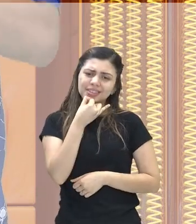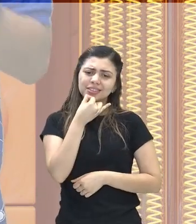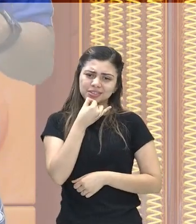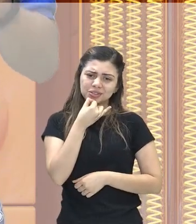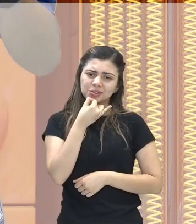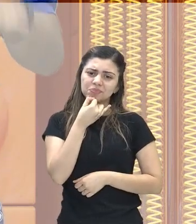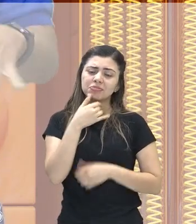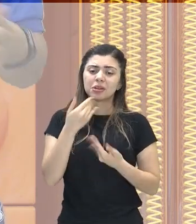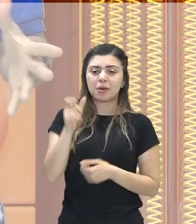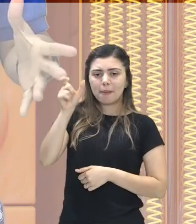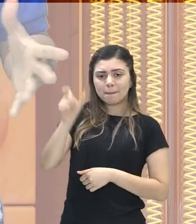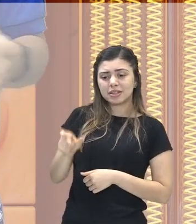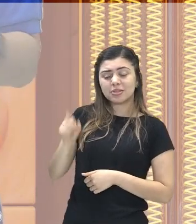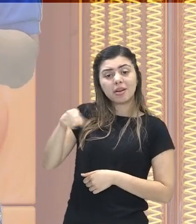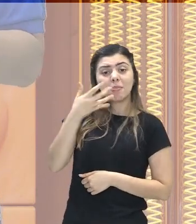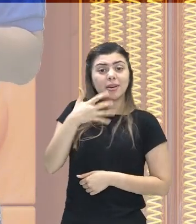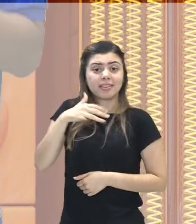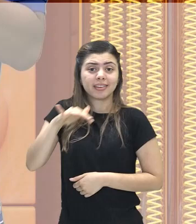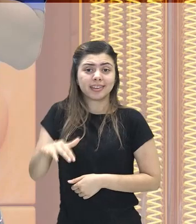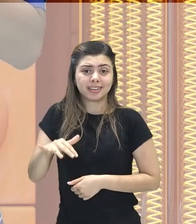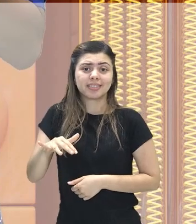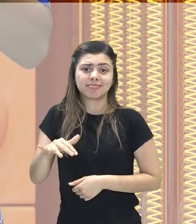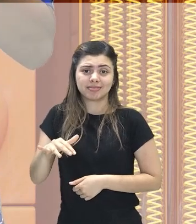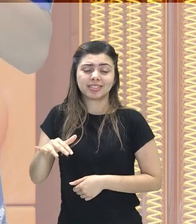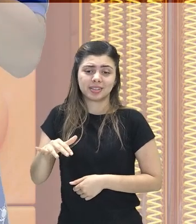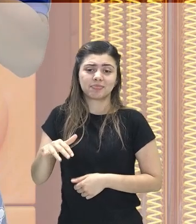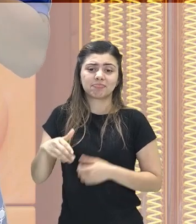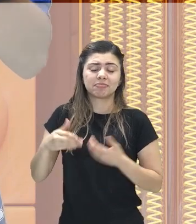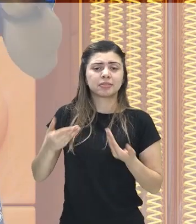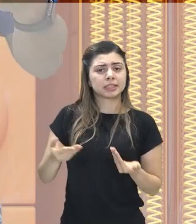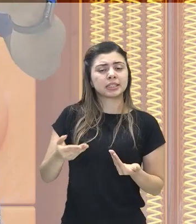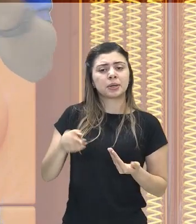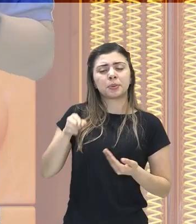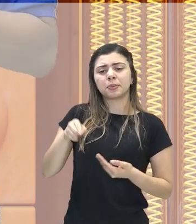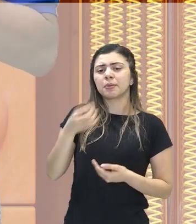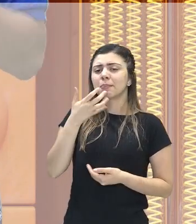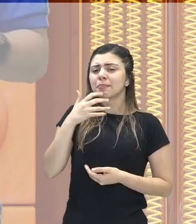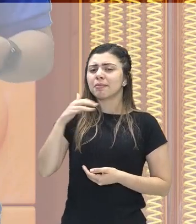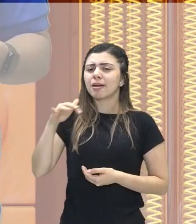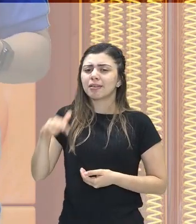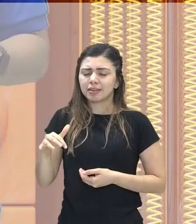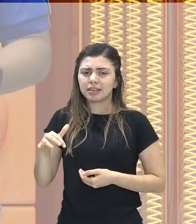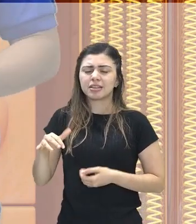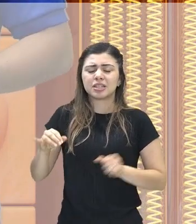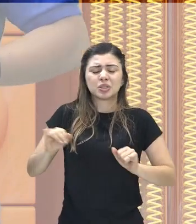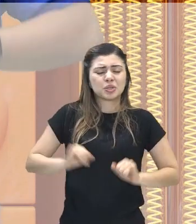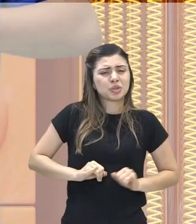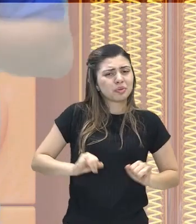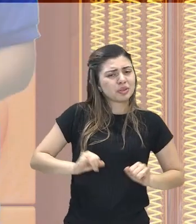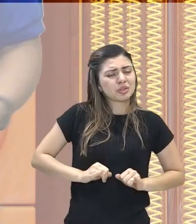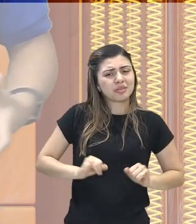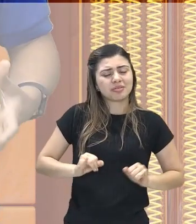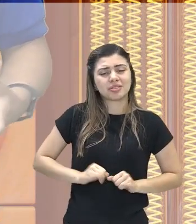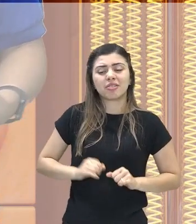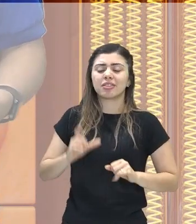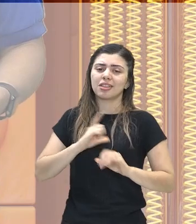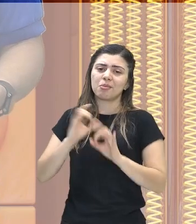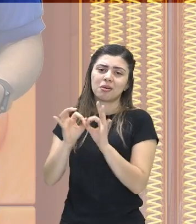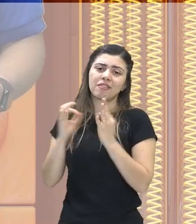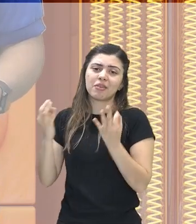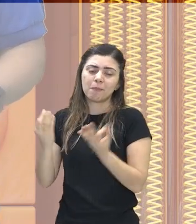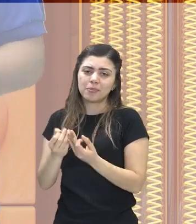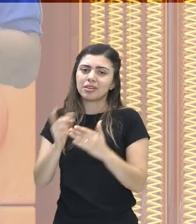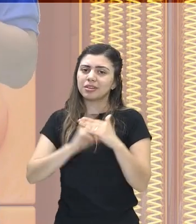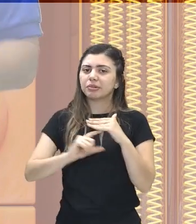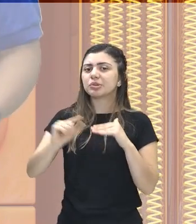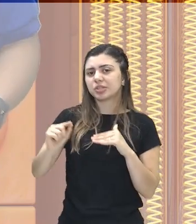O protagonista, que é uma criança, né, de 12, ele é muito bom, assim, a gente sofre junto com ele. Uma família que é